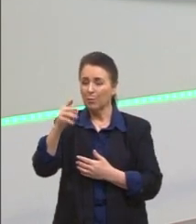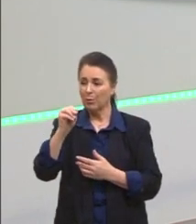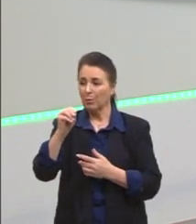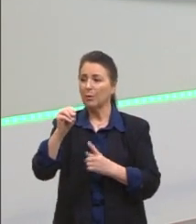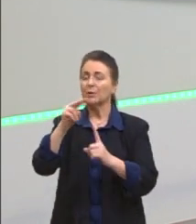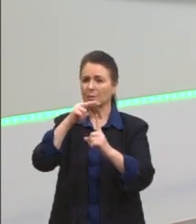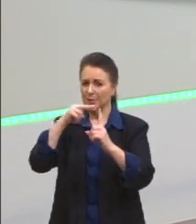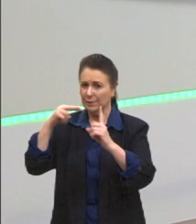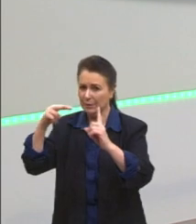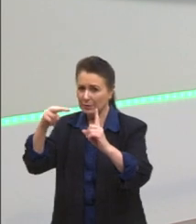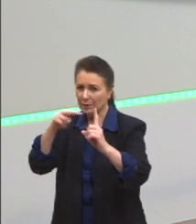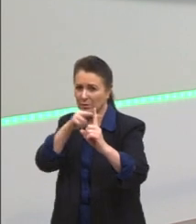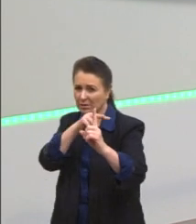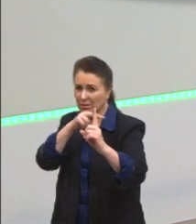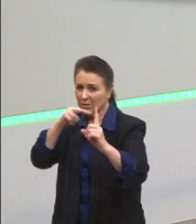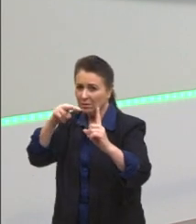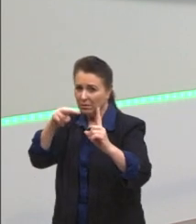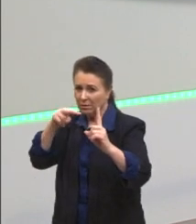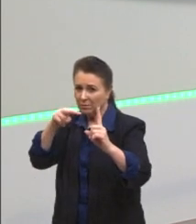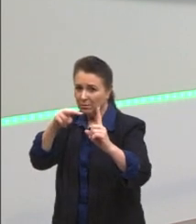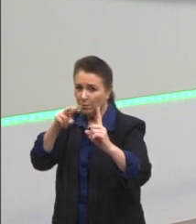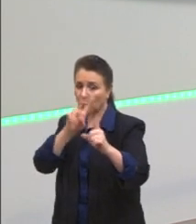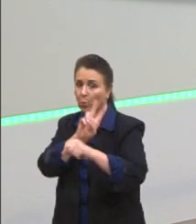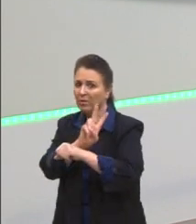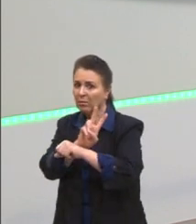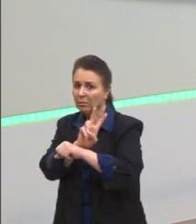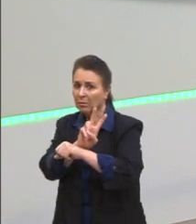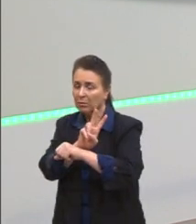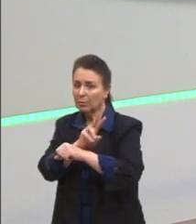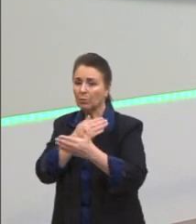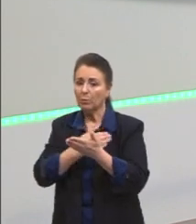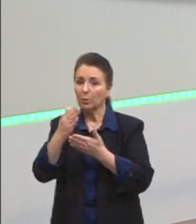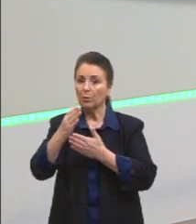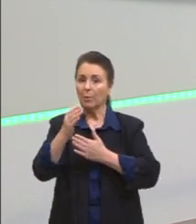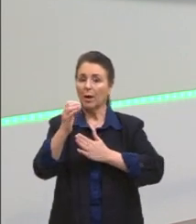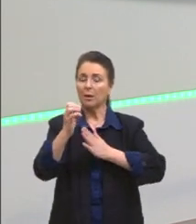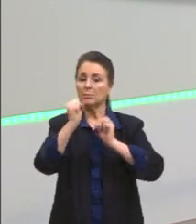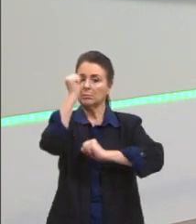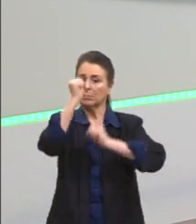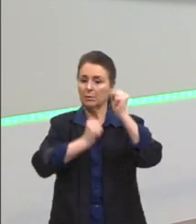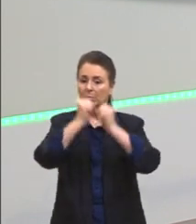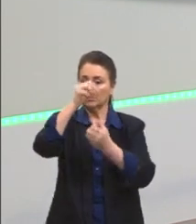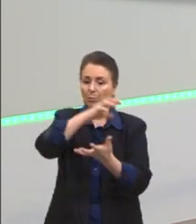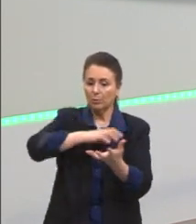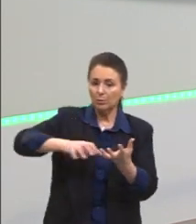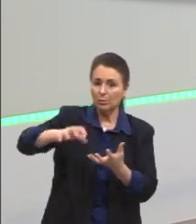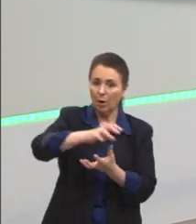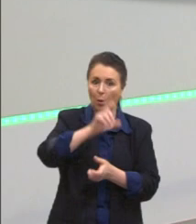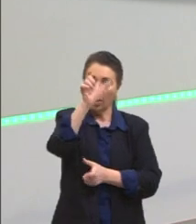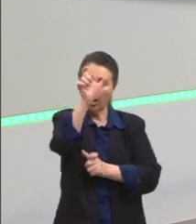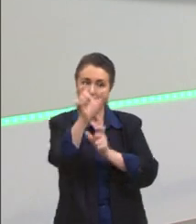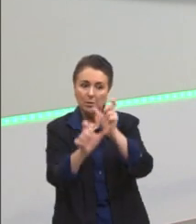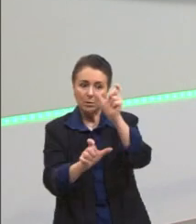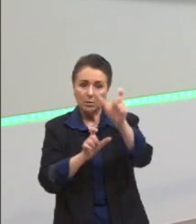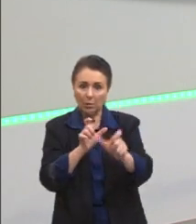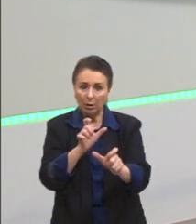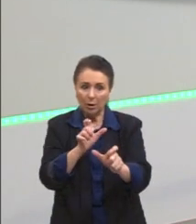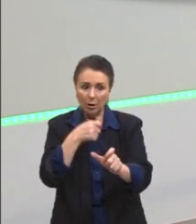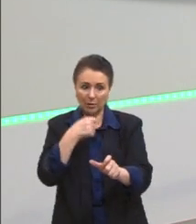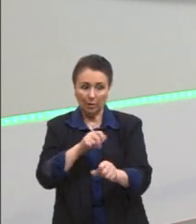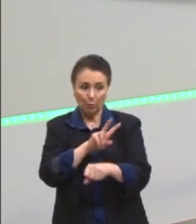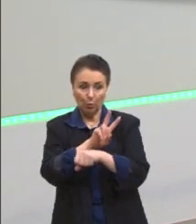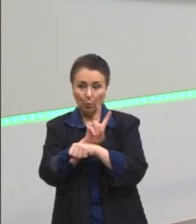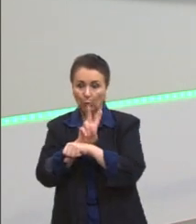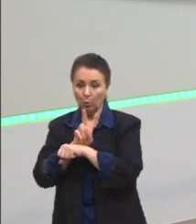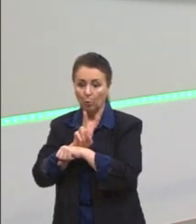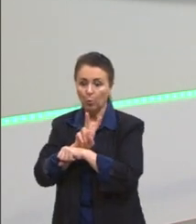só né quando começa a Revolução Industrial é preciso disciplinar as pessoas as pessoas não tinham hábito de trabalhar